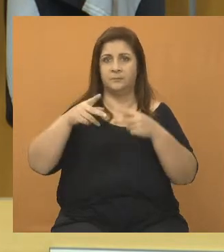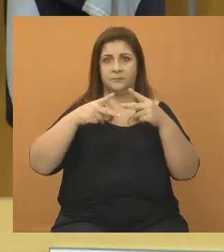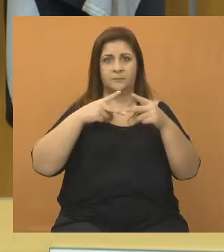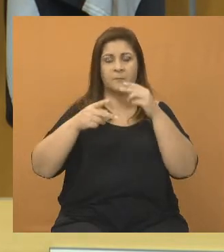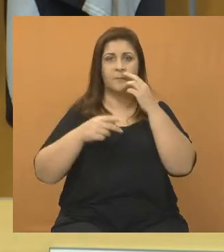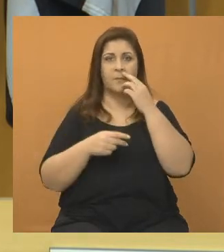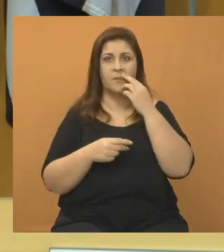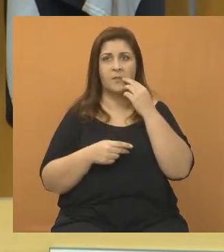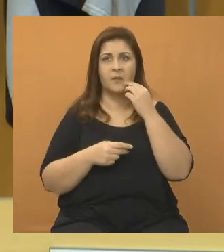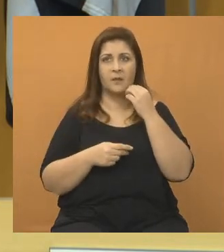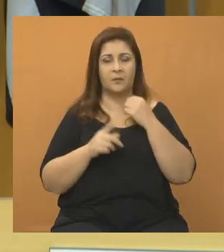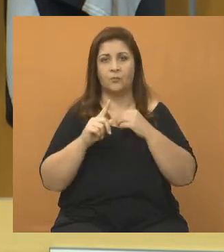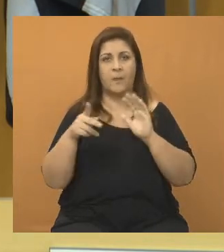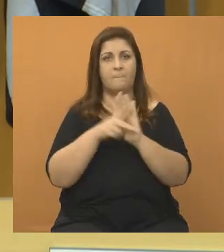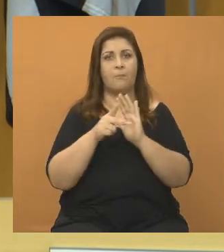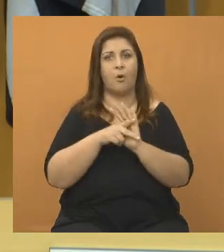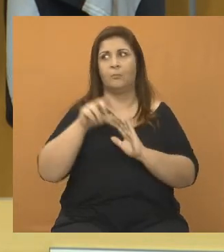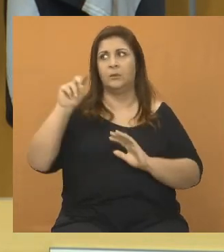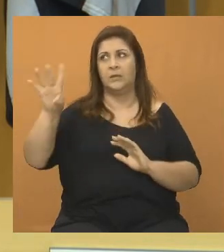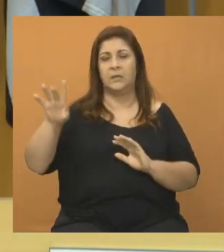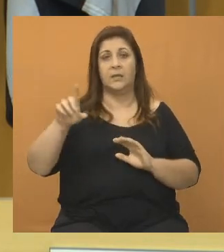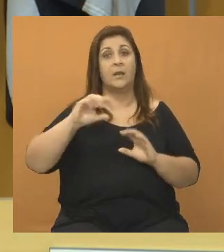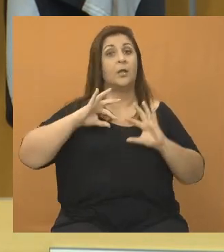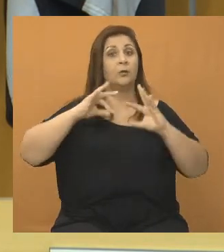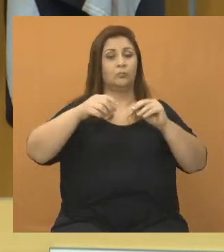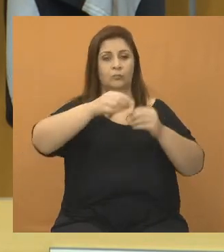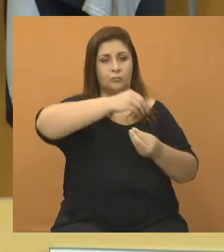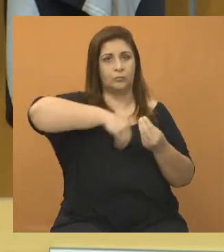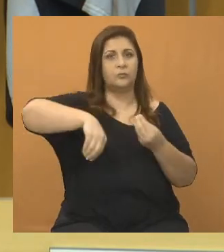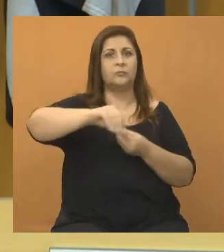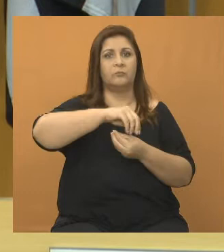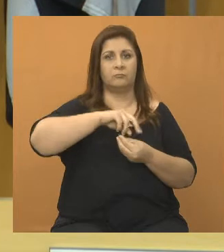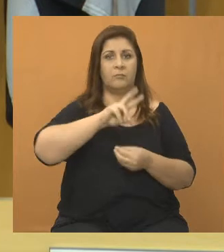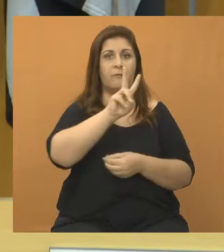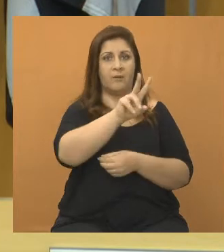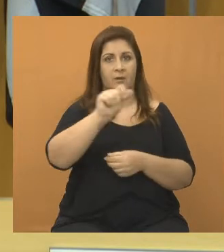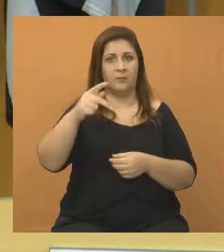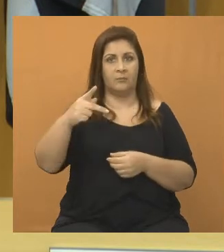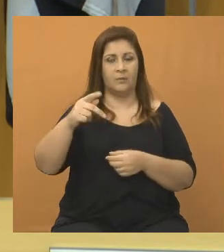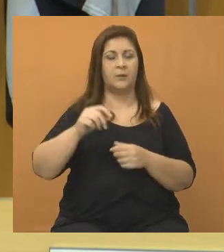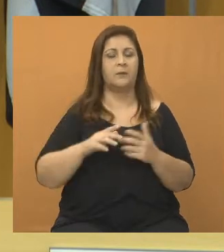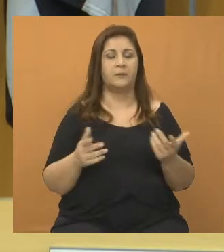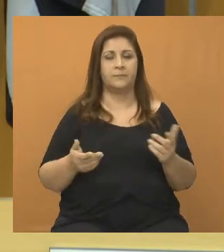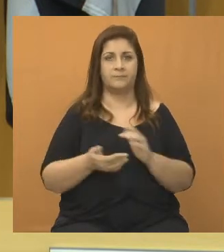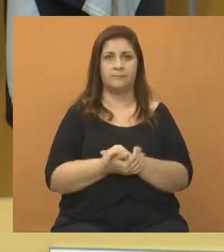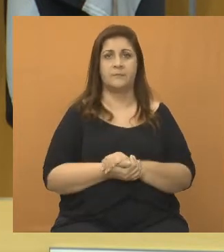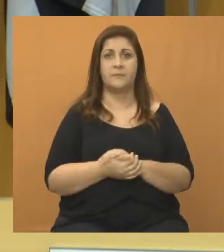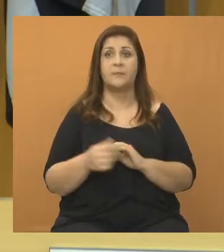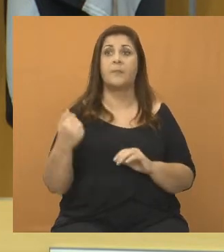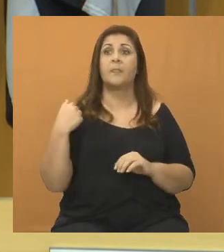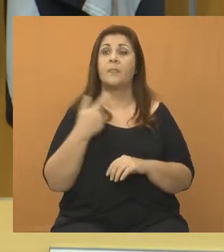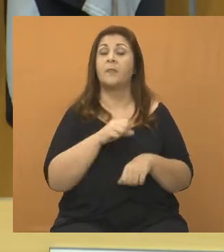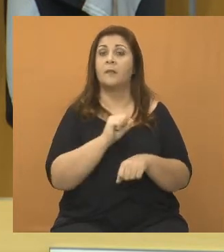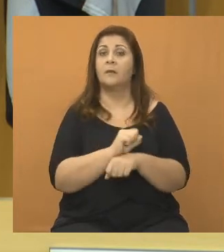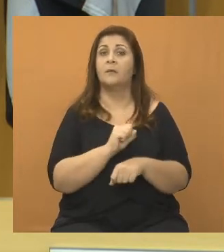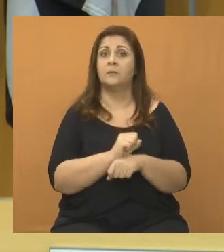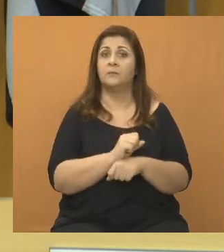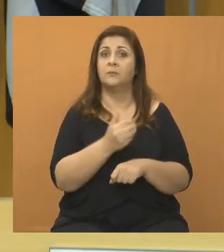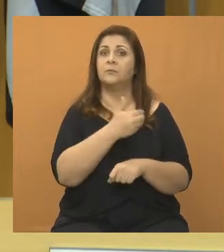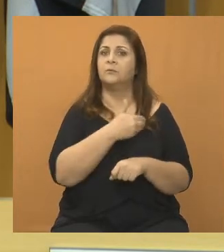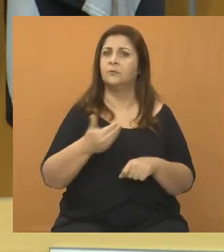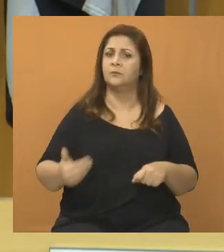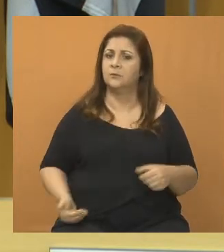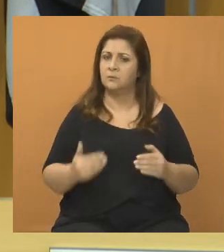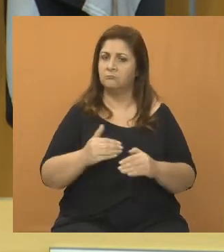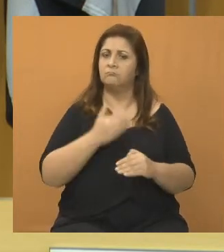hospital regional, não é um hospital da cidade de São José dos Campos. E a gente espera que, com isso, a gente consiga que o Estado tome um pouco mais